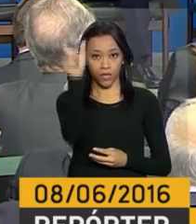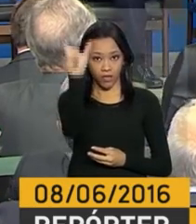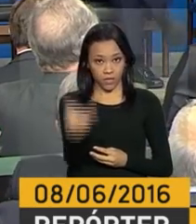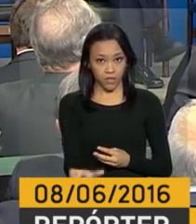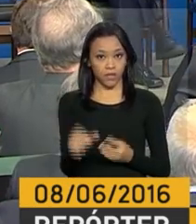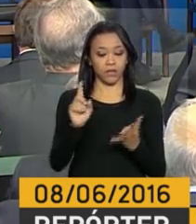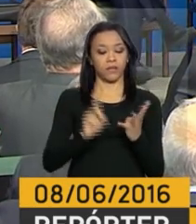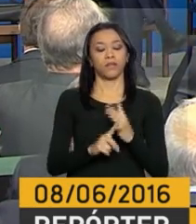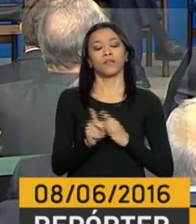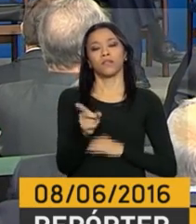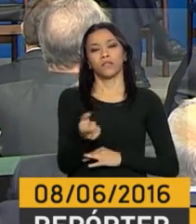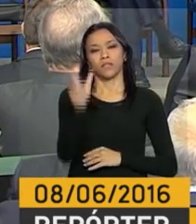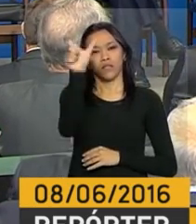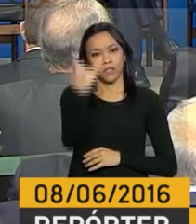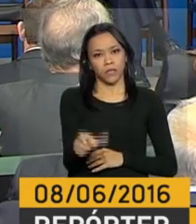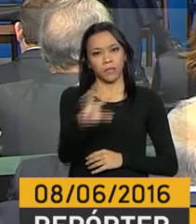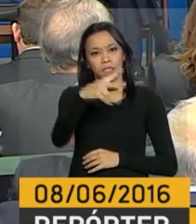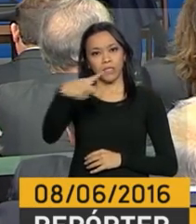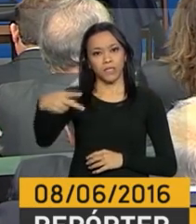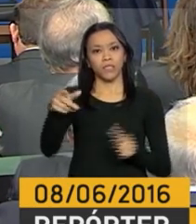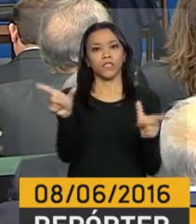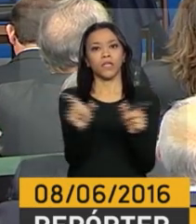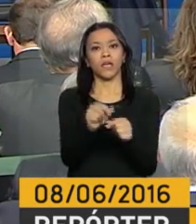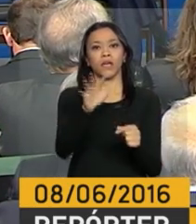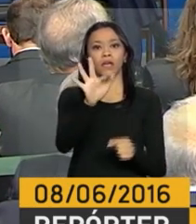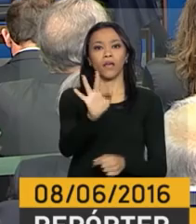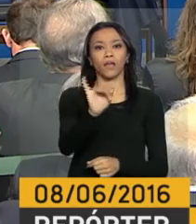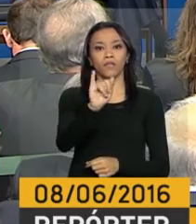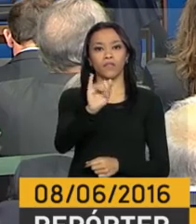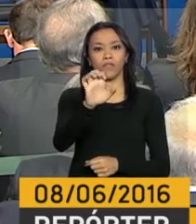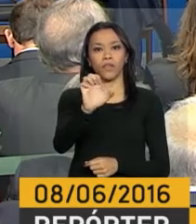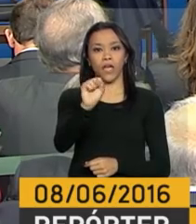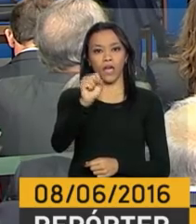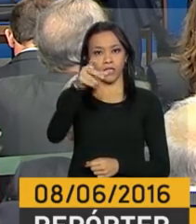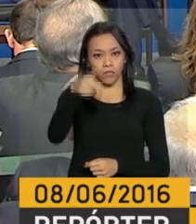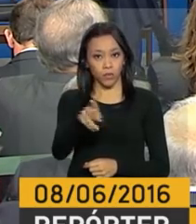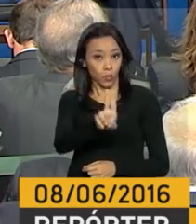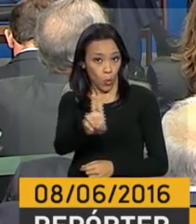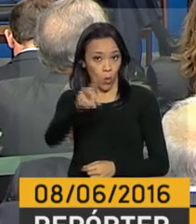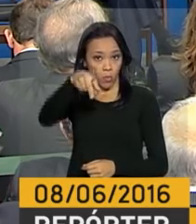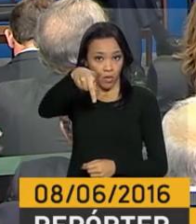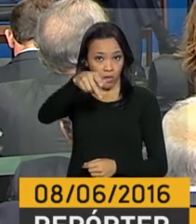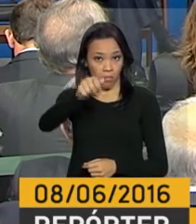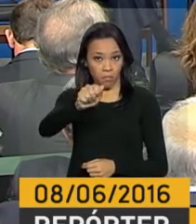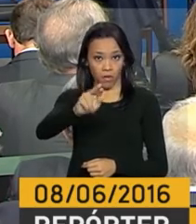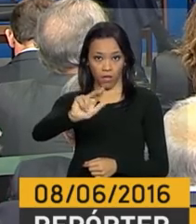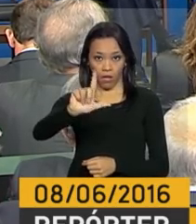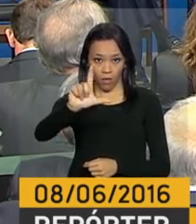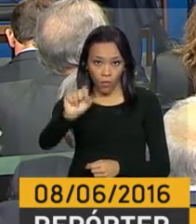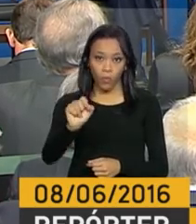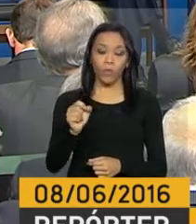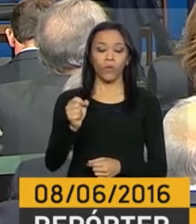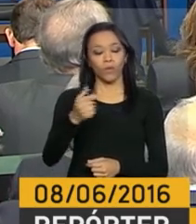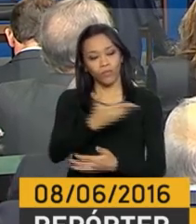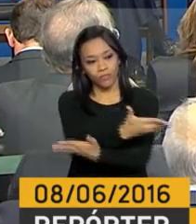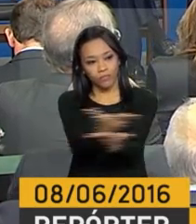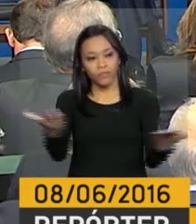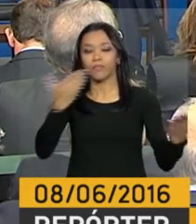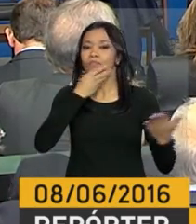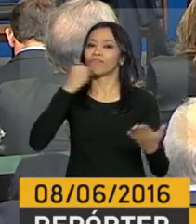senhor presidente da Fiesp pauloa minhas senhoras e